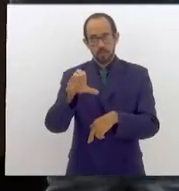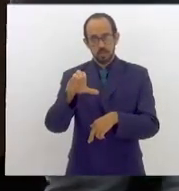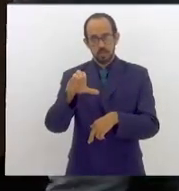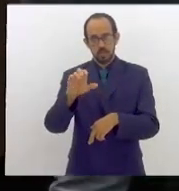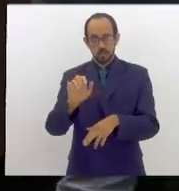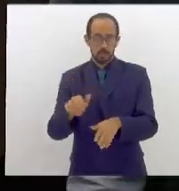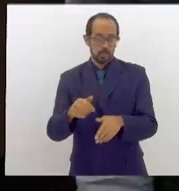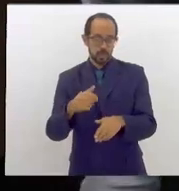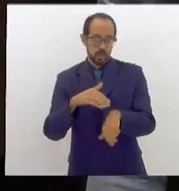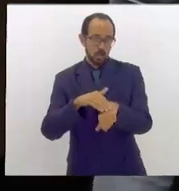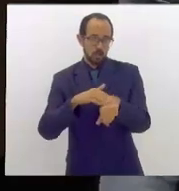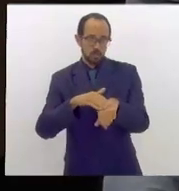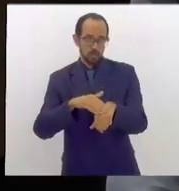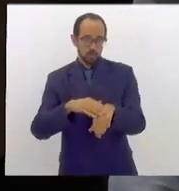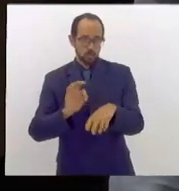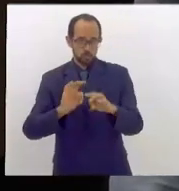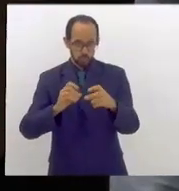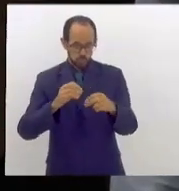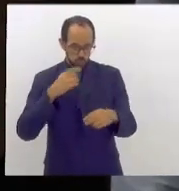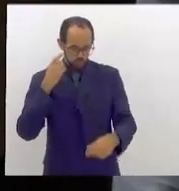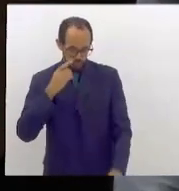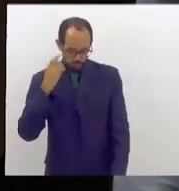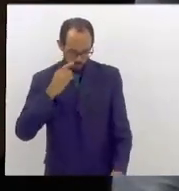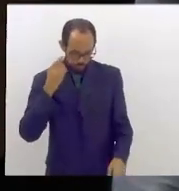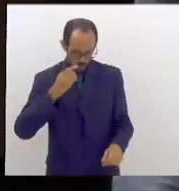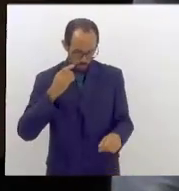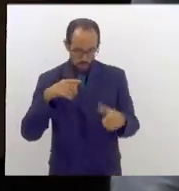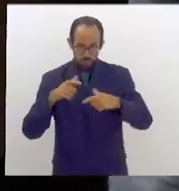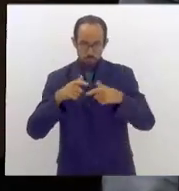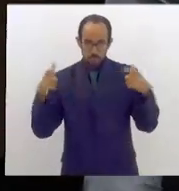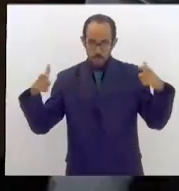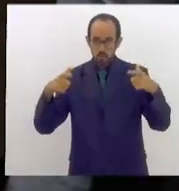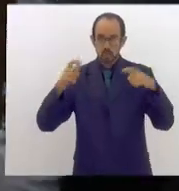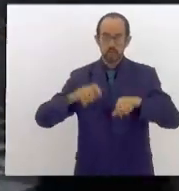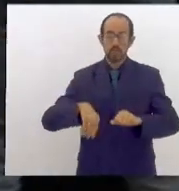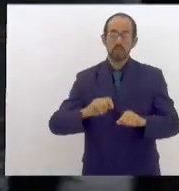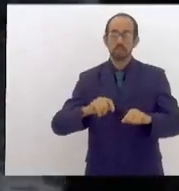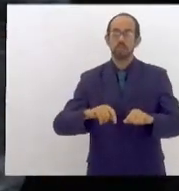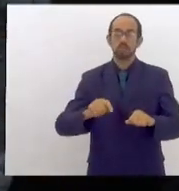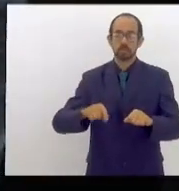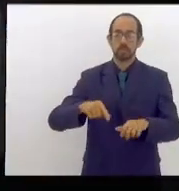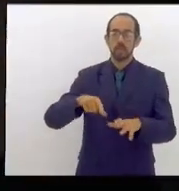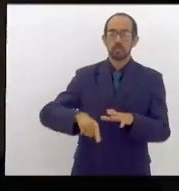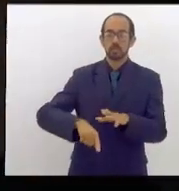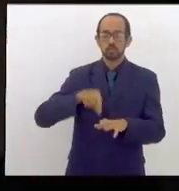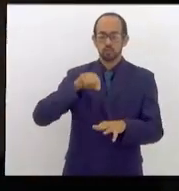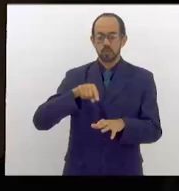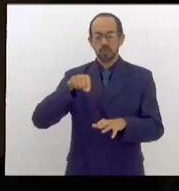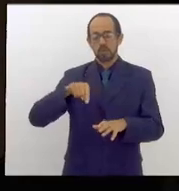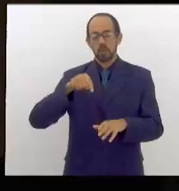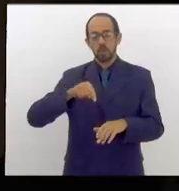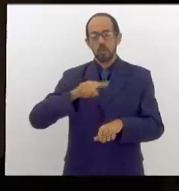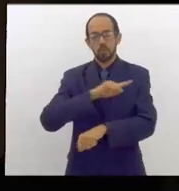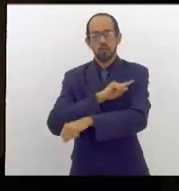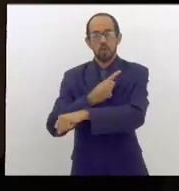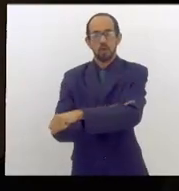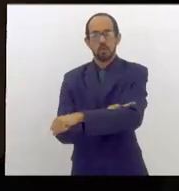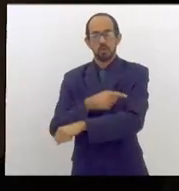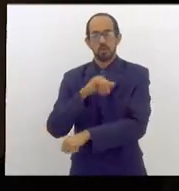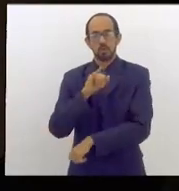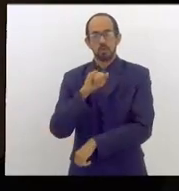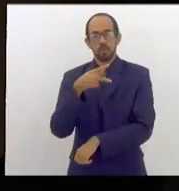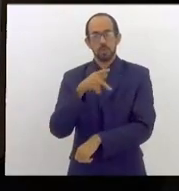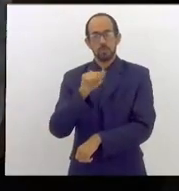com todos os deputados que participaram foi a maioria dos deputados decidiu pelo fortalecimento de palestra portanto